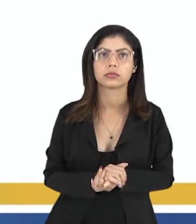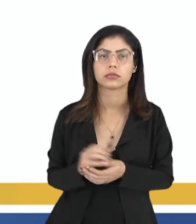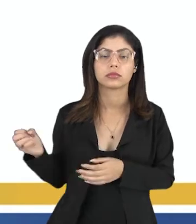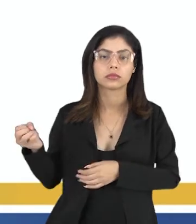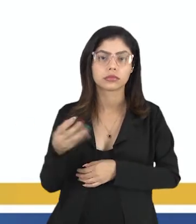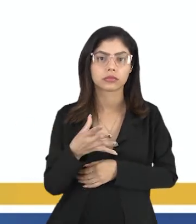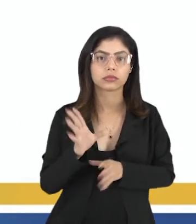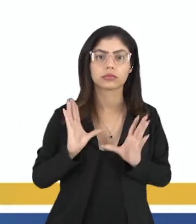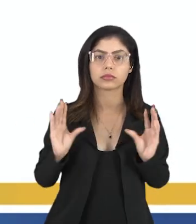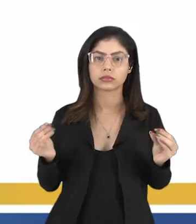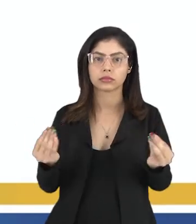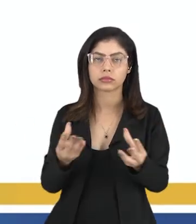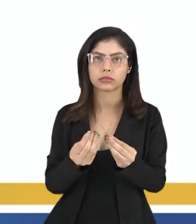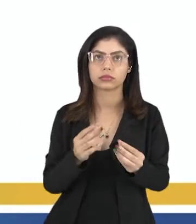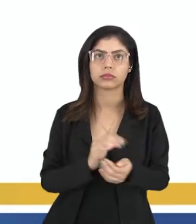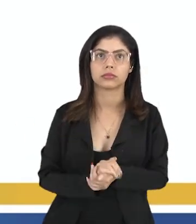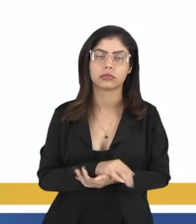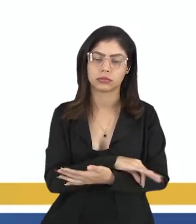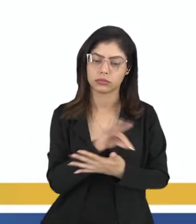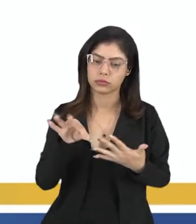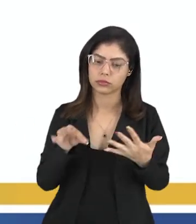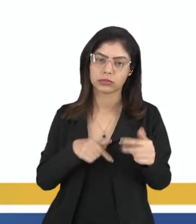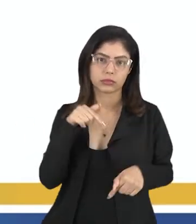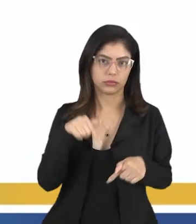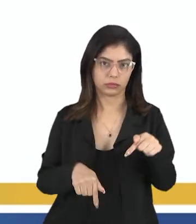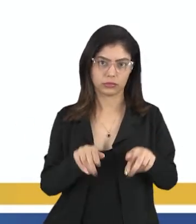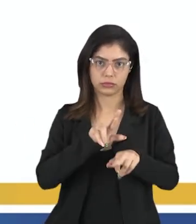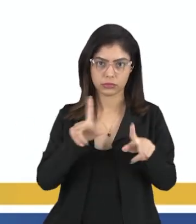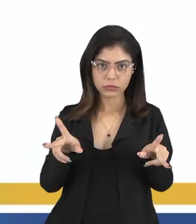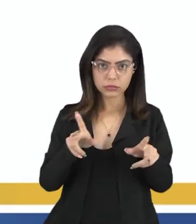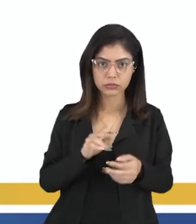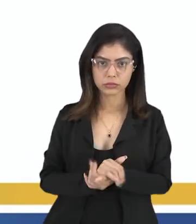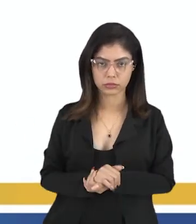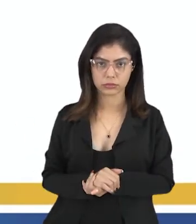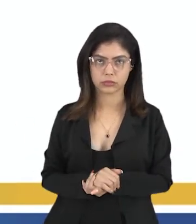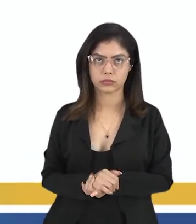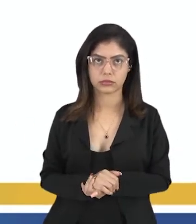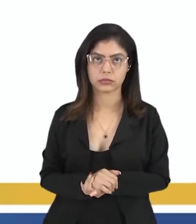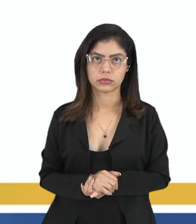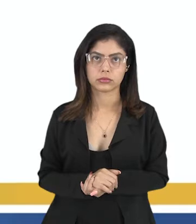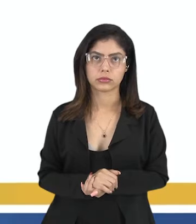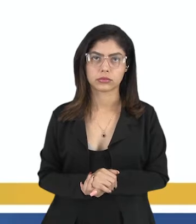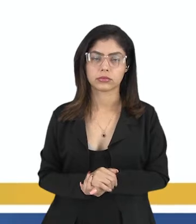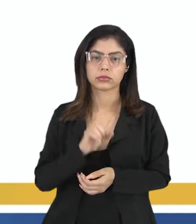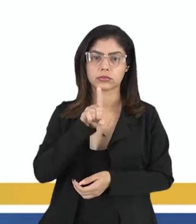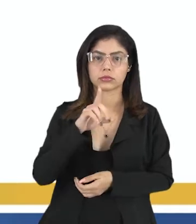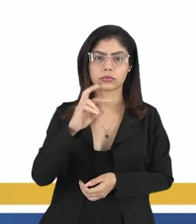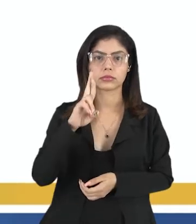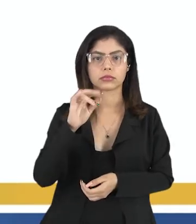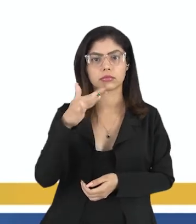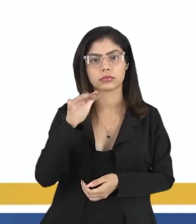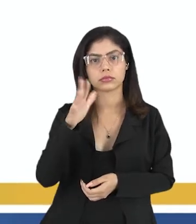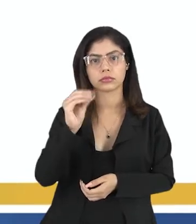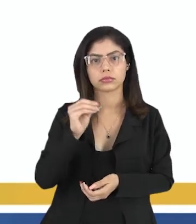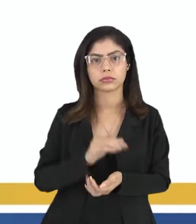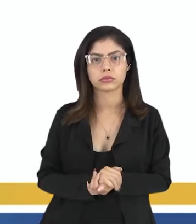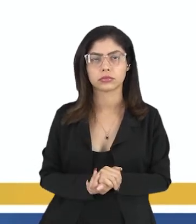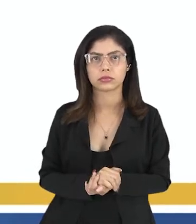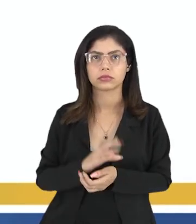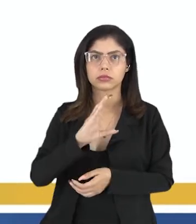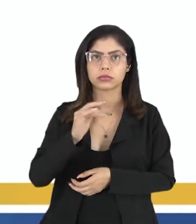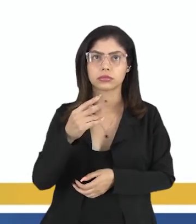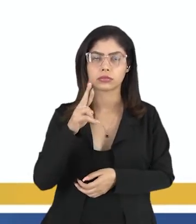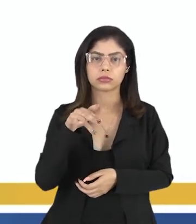são novas substâncias, são elementos químicos diferentes, por isso que elas são classificadas como substâncias